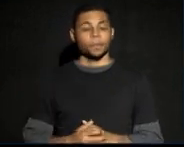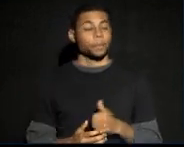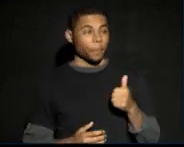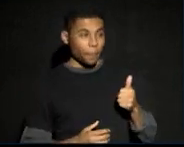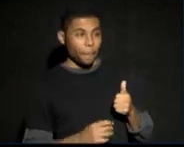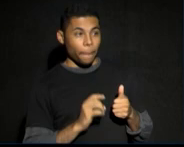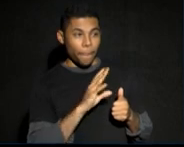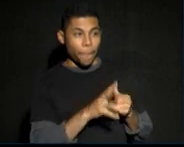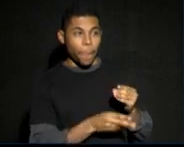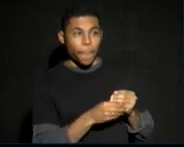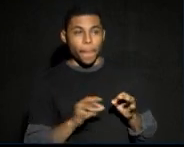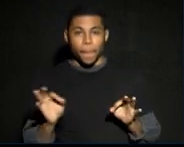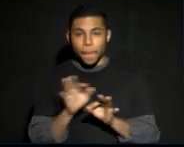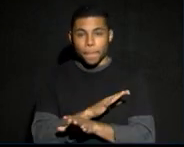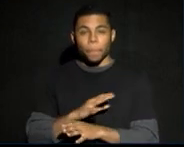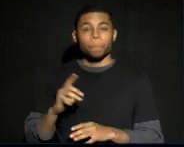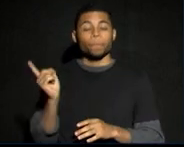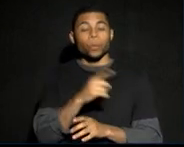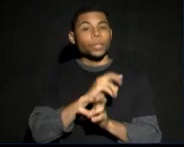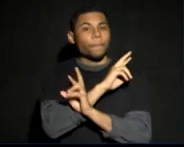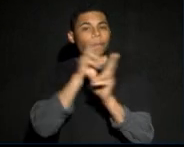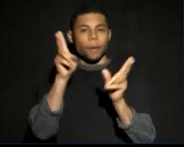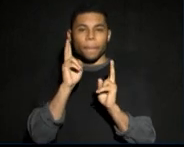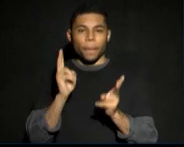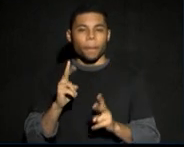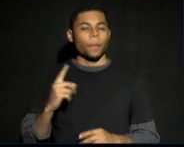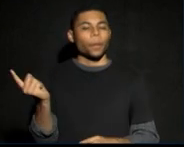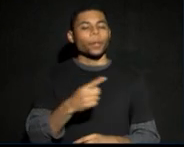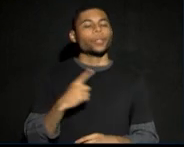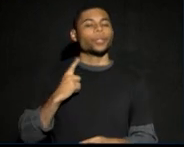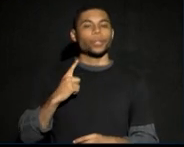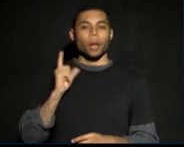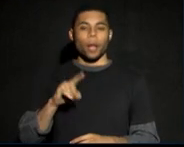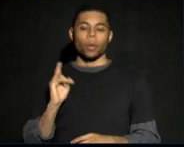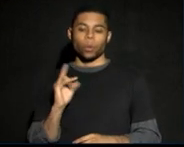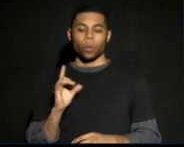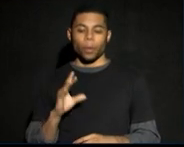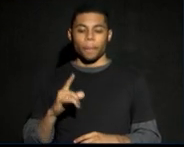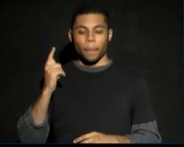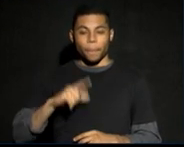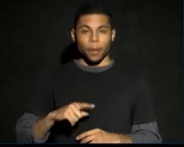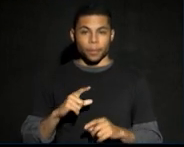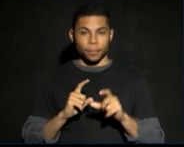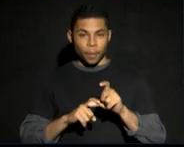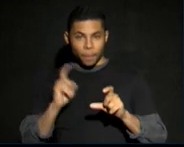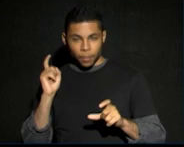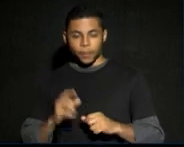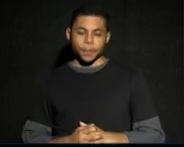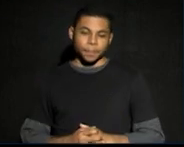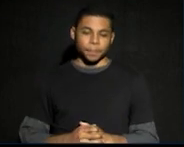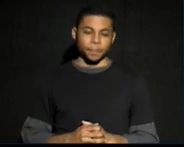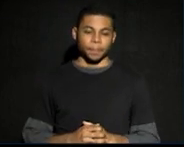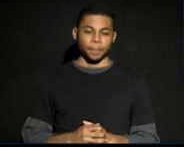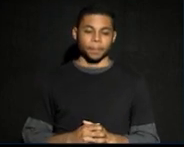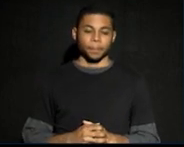aí só para fechar isso assim o grande diferencial que a gente tem é autonomia Independência Então